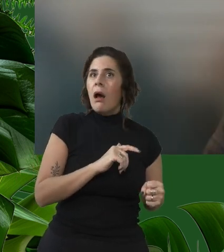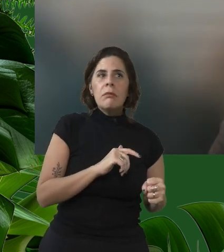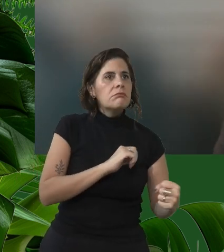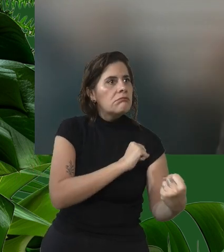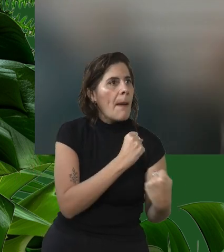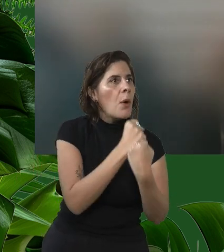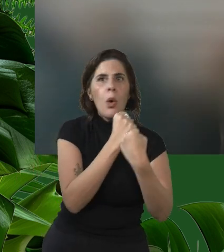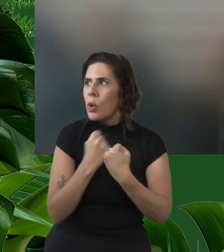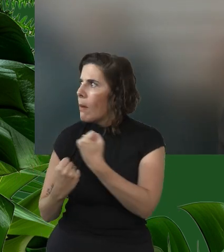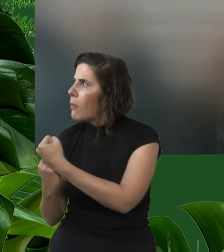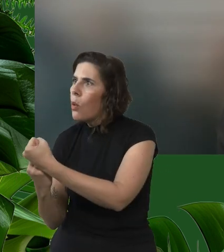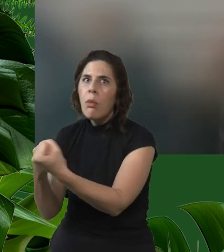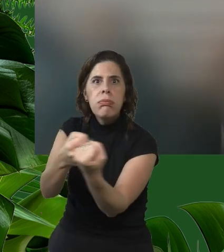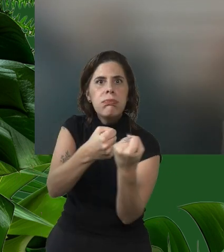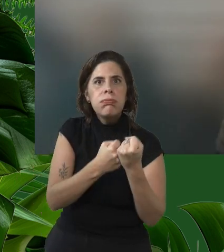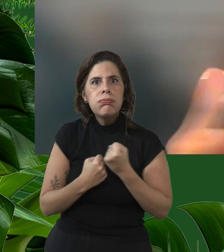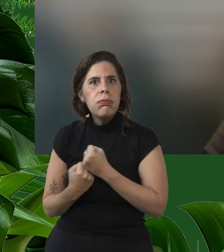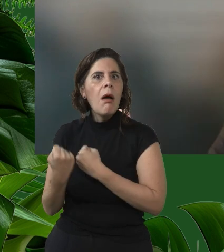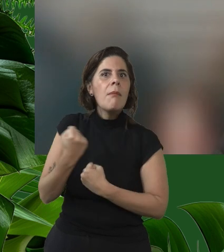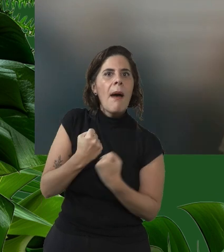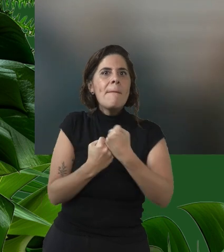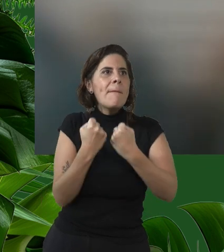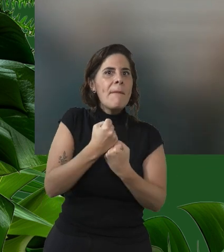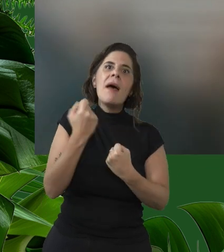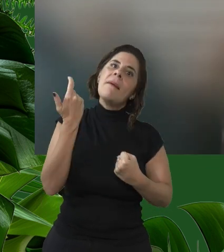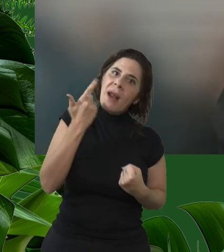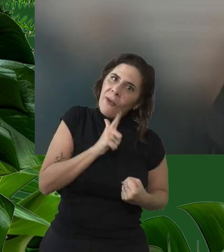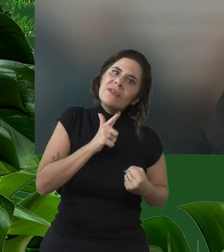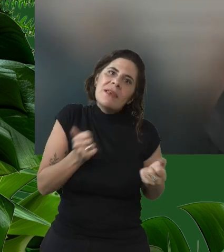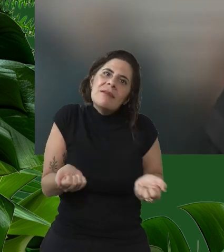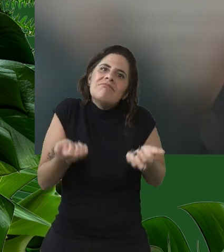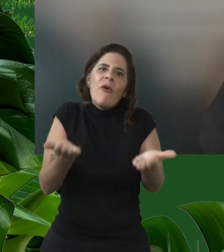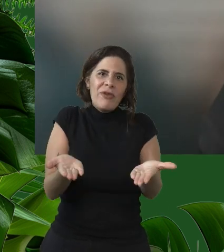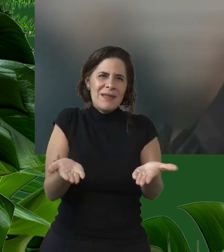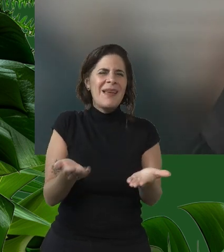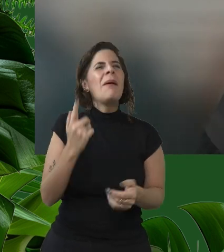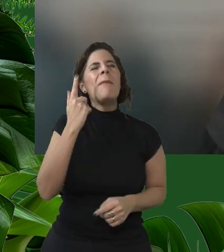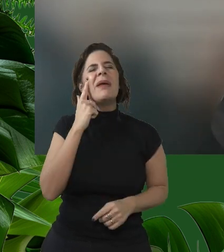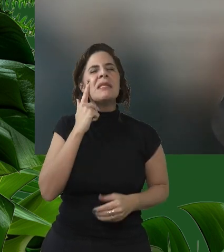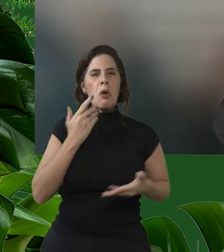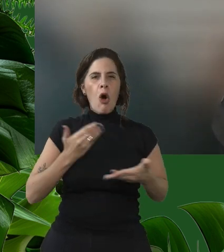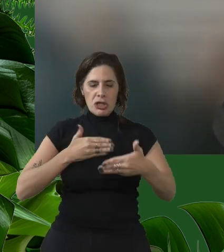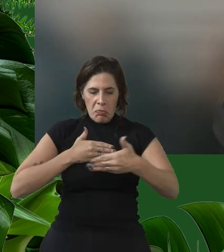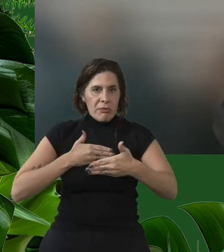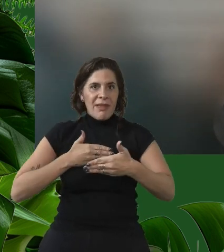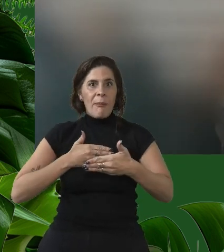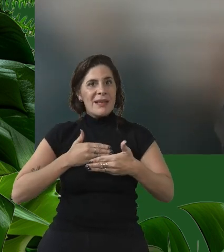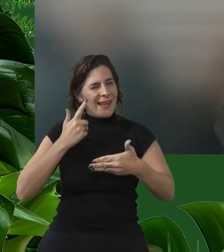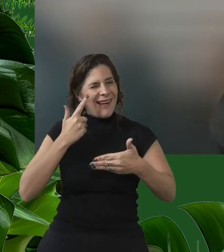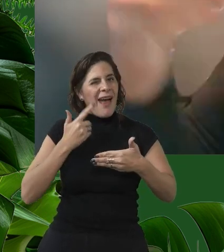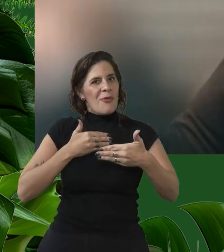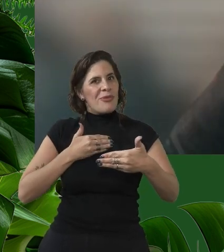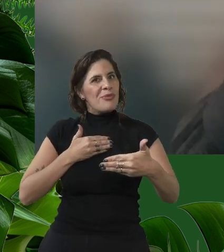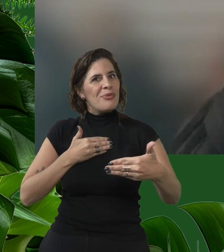natureza para a segurança hídrica nesses territórios, sempre com um olhar de longo prazo, né? A gente diz que a gente começa um Viva Água novo agora, né?